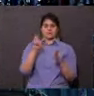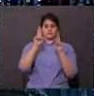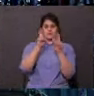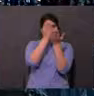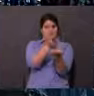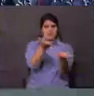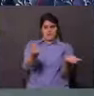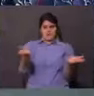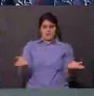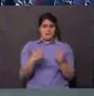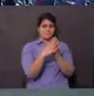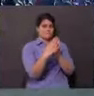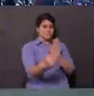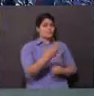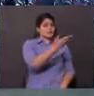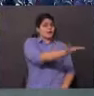vobis.